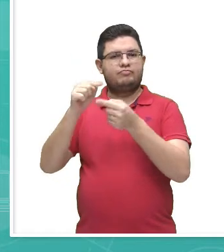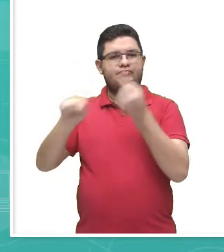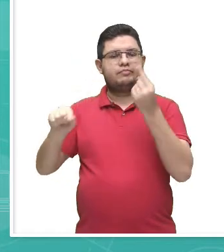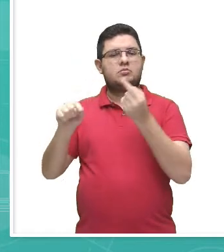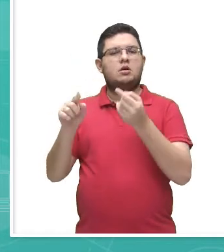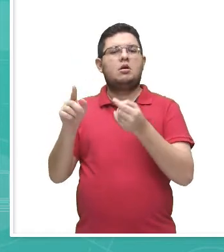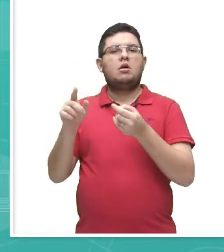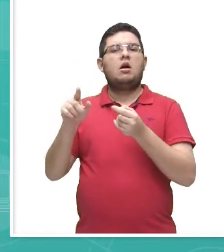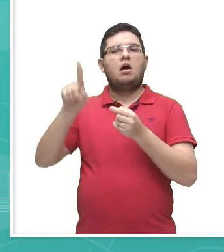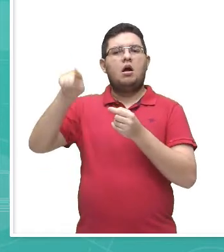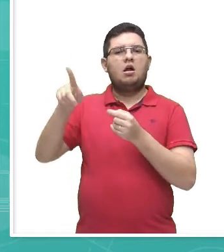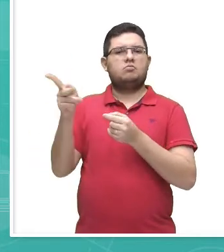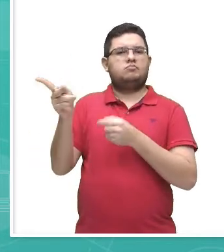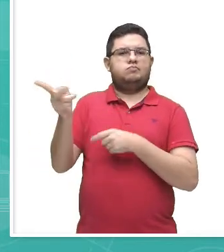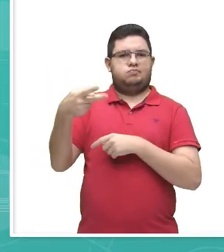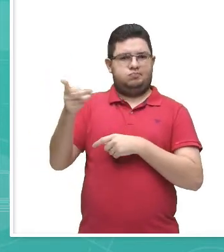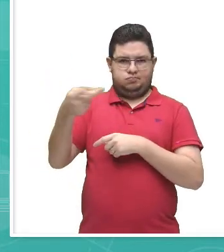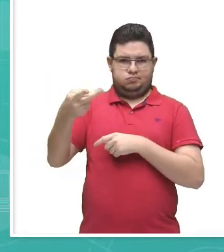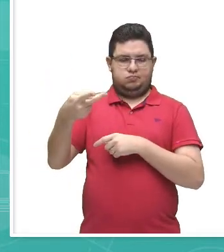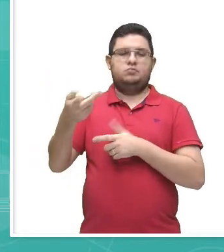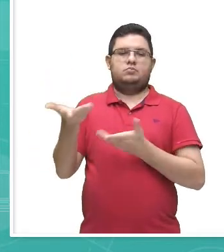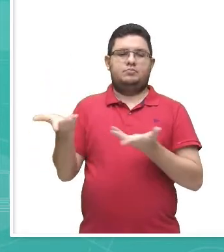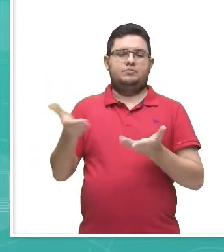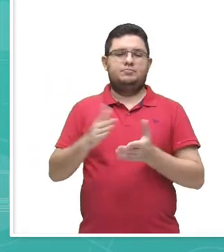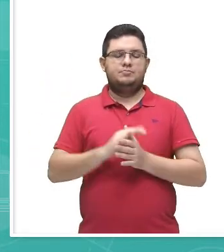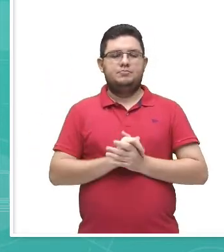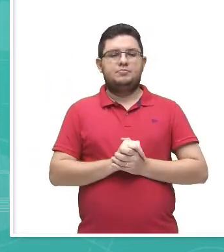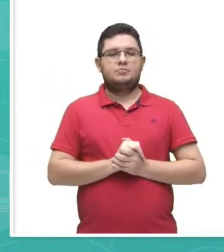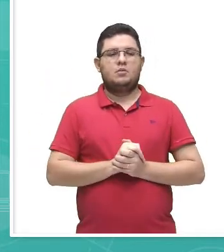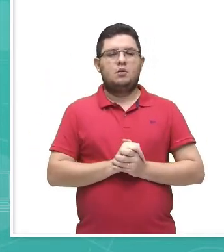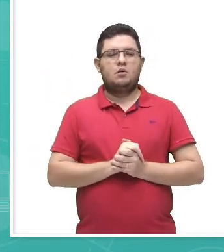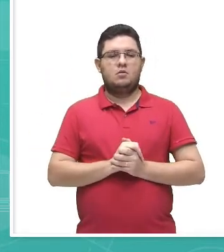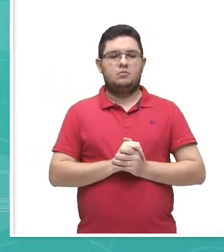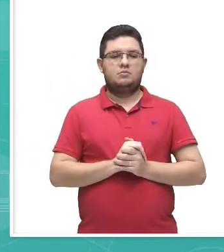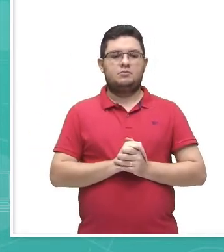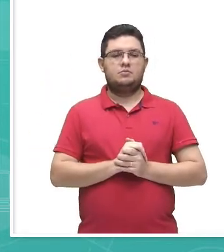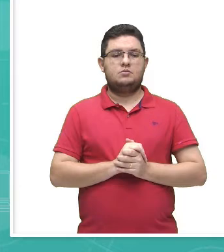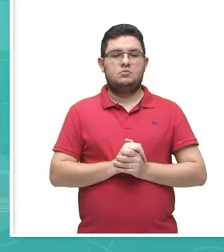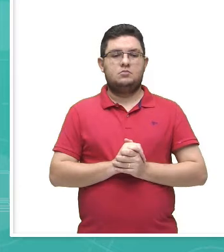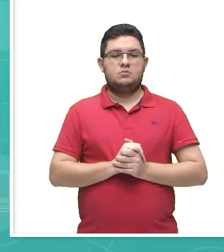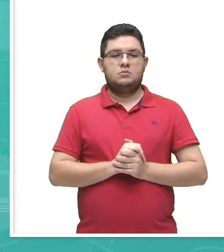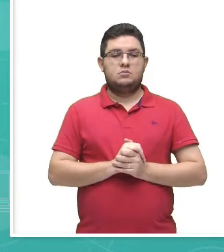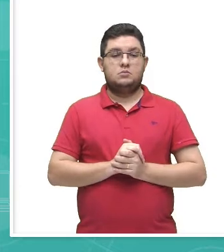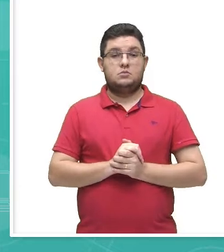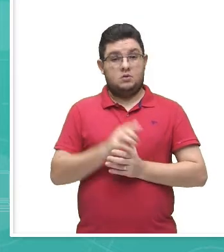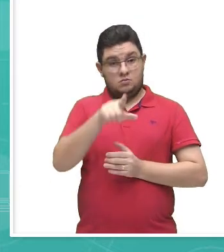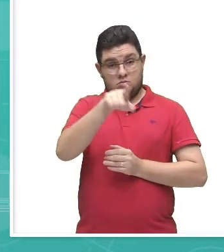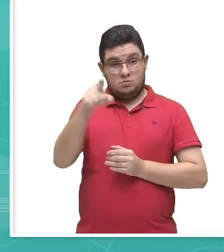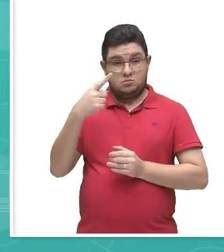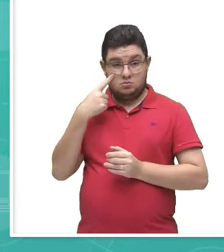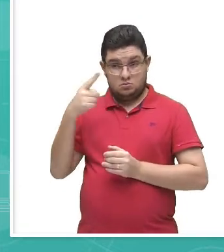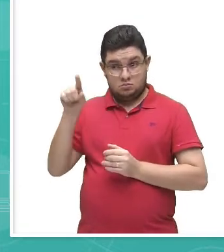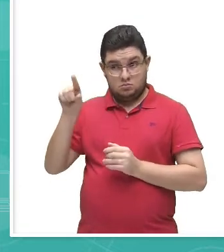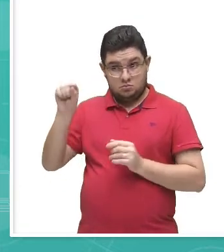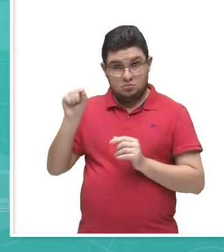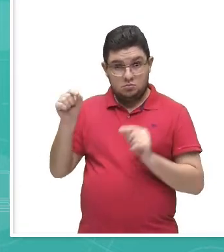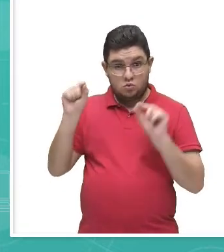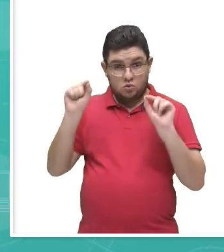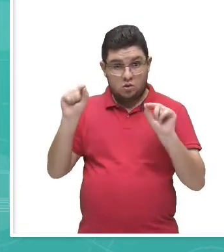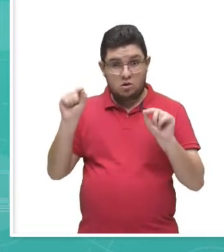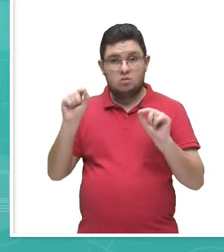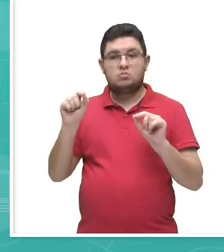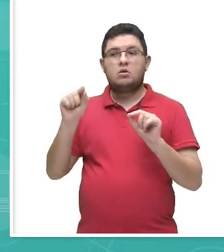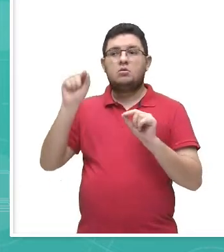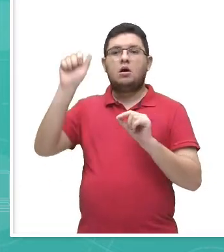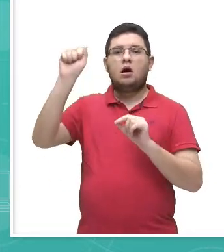o verbo, né, está conjugado na terceira pessoa, só que da forma errada. E é exatamente isso que vocês vão encontrar agora, tá certo? Aí,